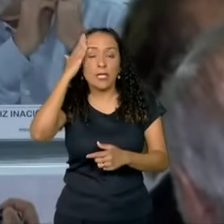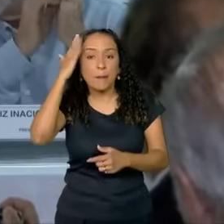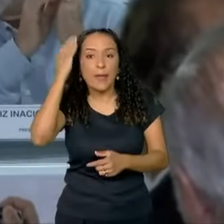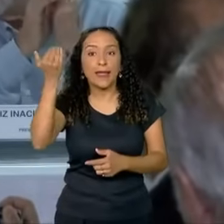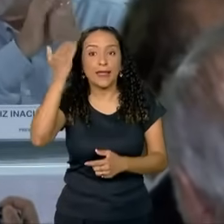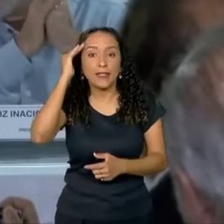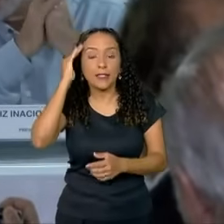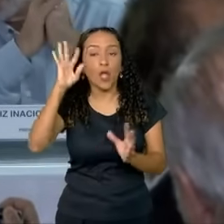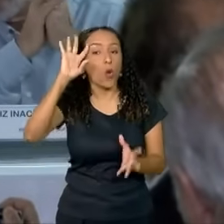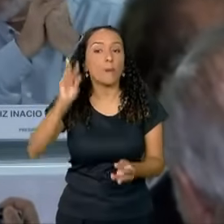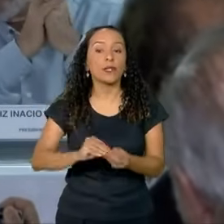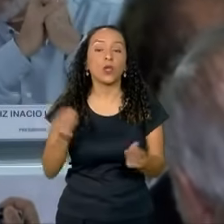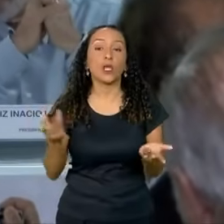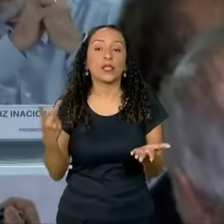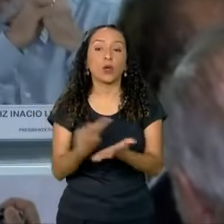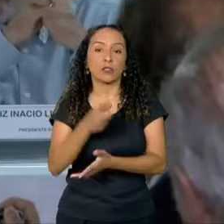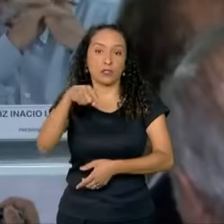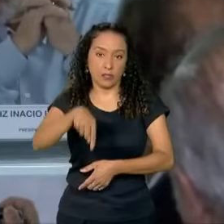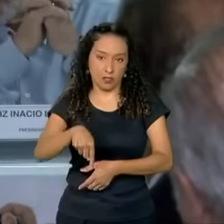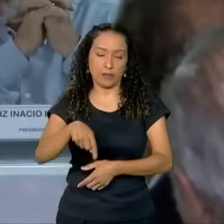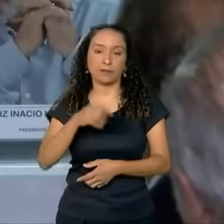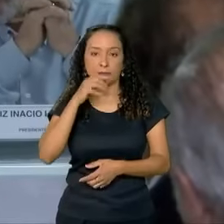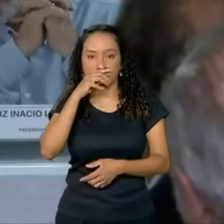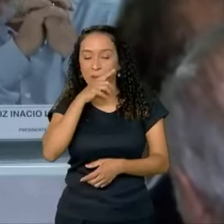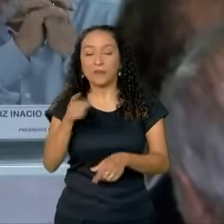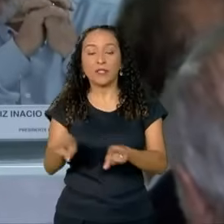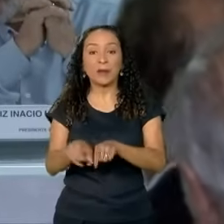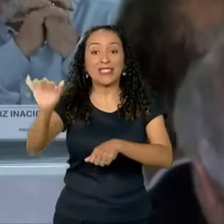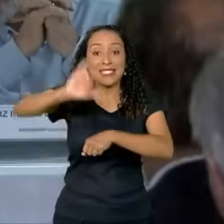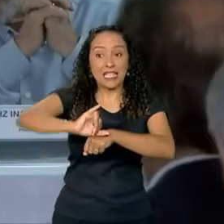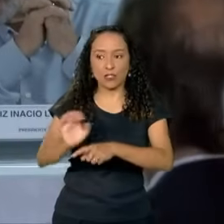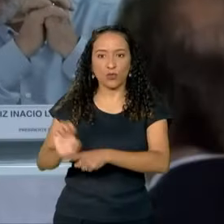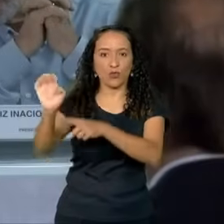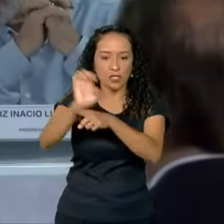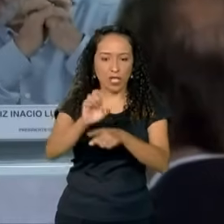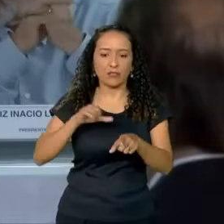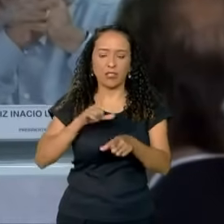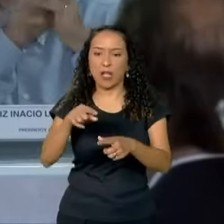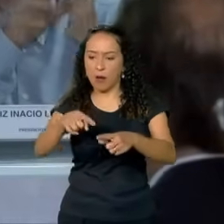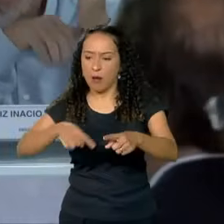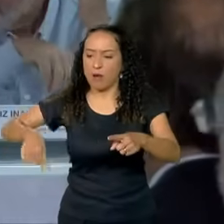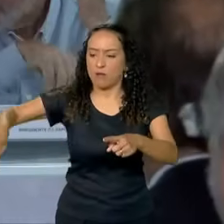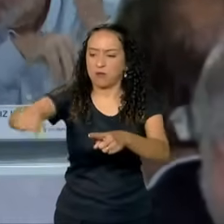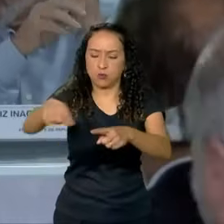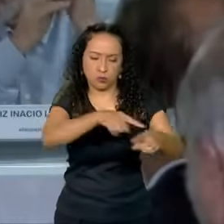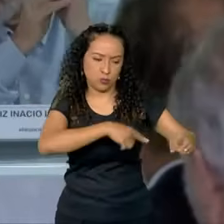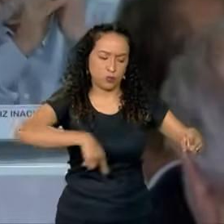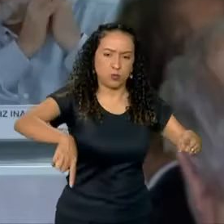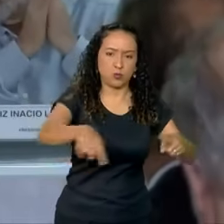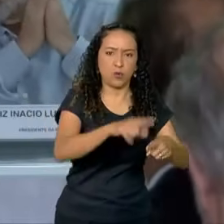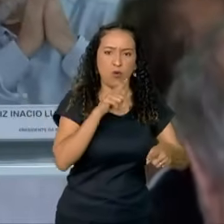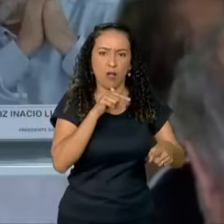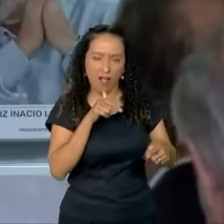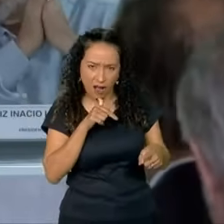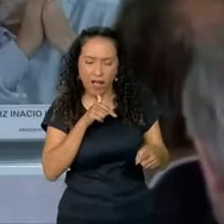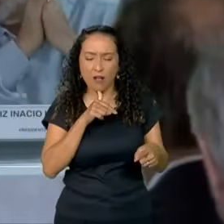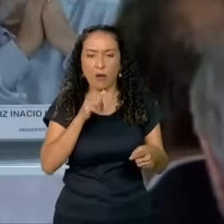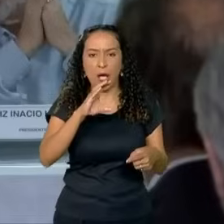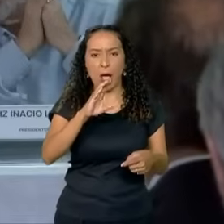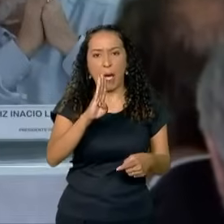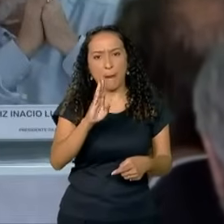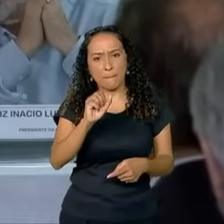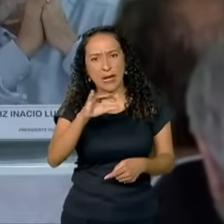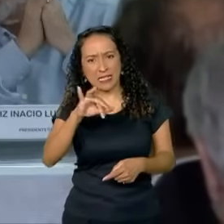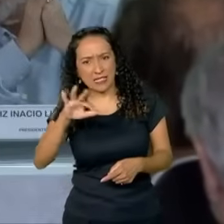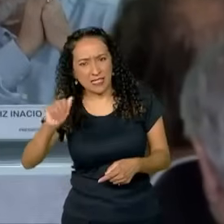compreensão do que a gente está vivenciando. A região central do estado, né, que tem bacias hidrográficas do Baixo Jacuí, Alto Jacuí, rios Vacacaí, Mirim e